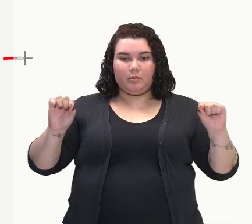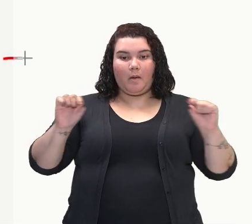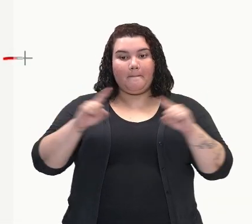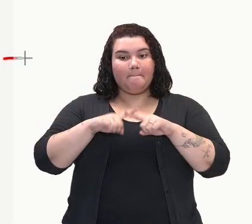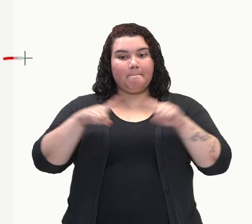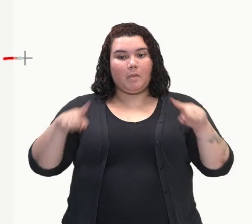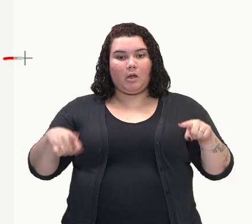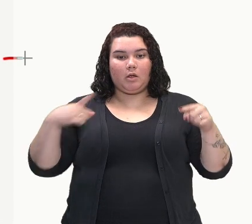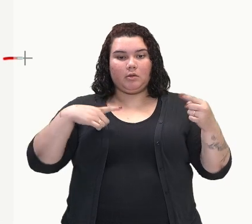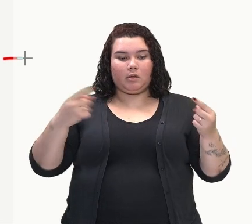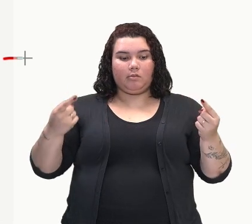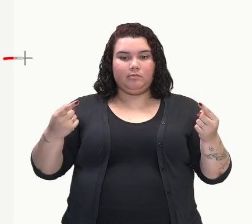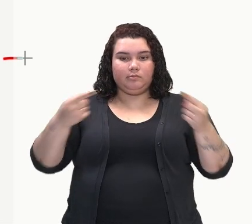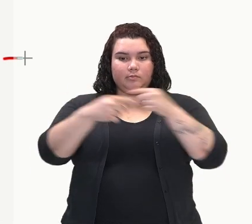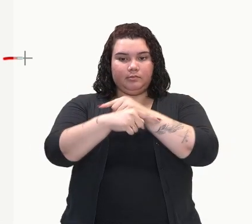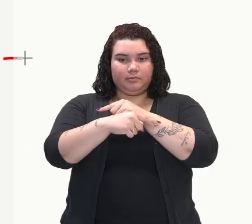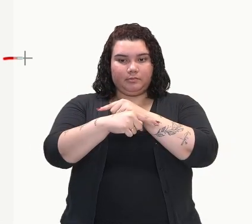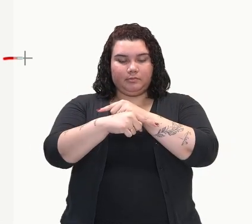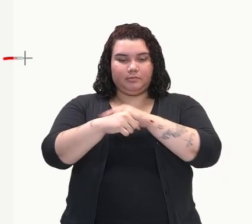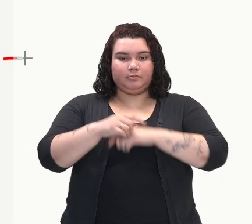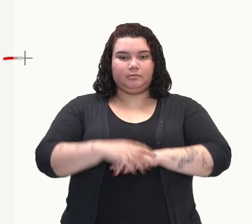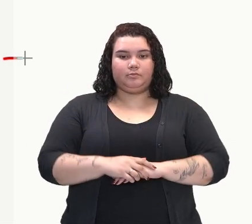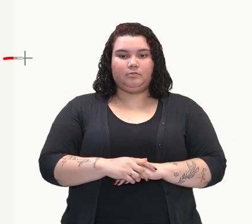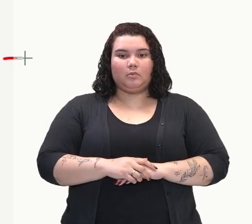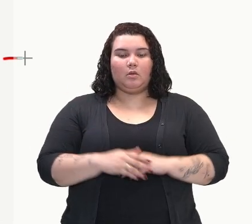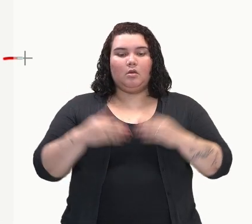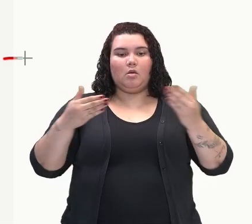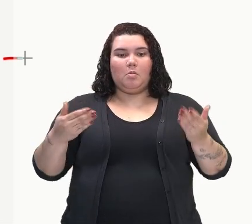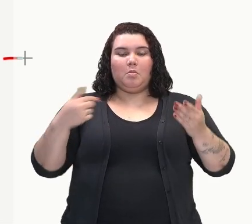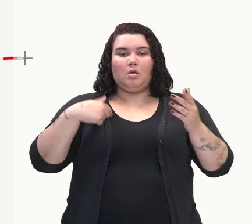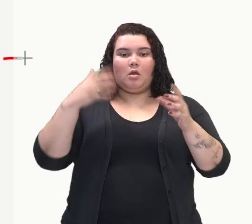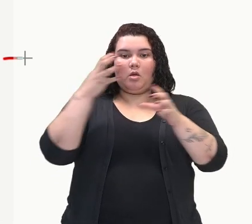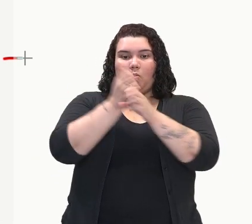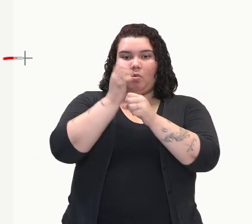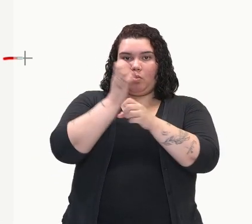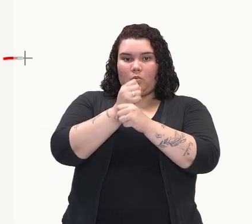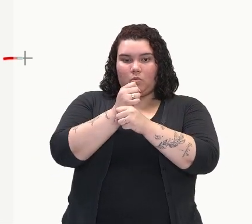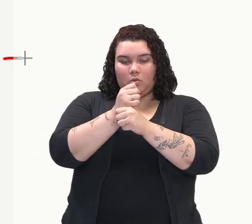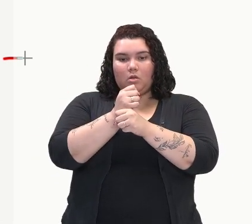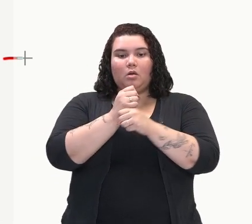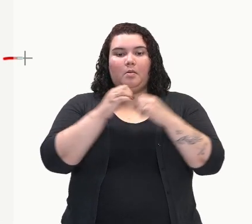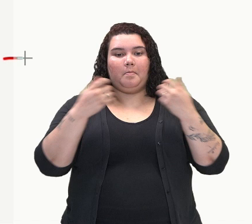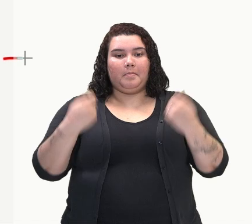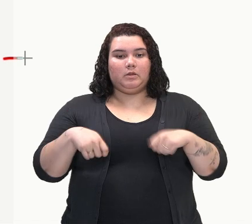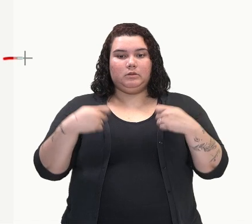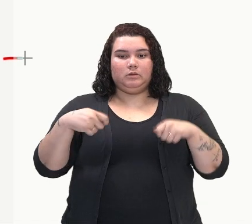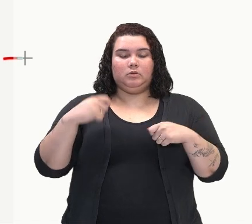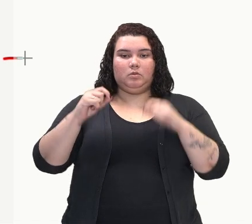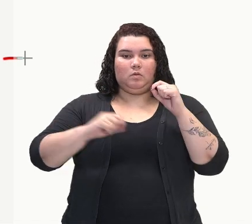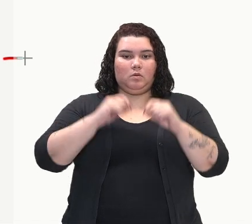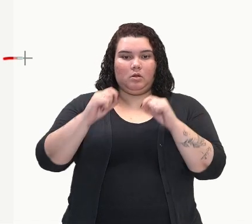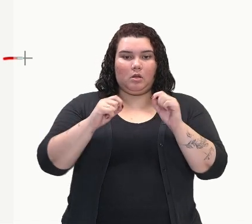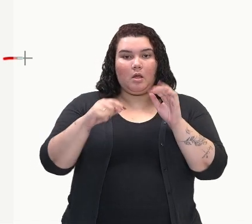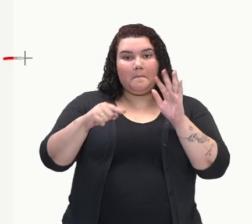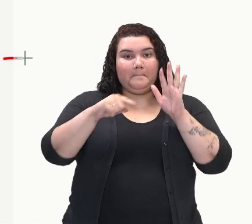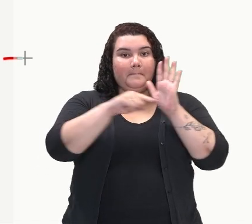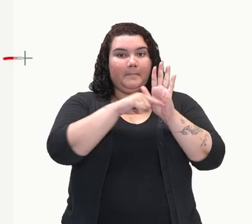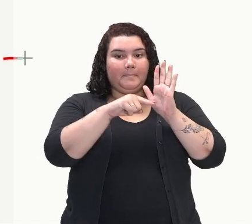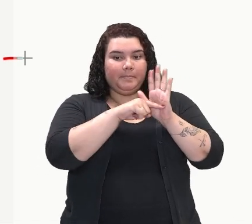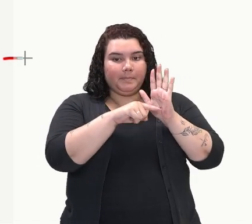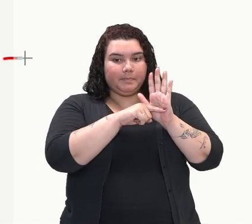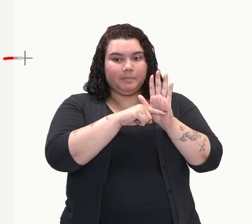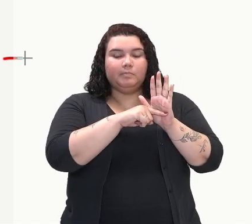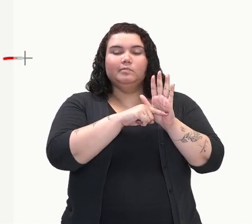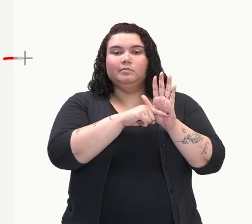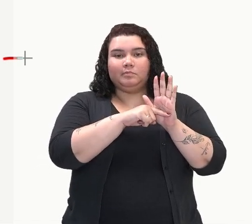elas têm sentidos opostos. Então, para que eu calcule a força resultante, basta que eu faça a